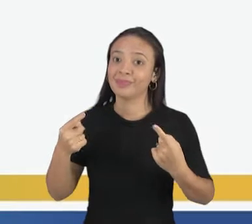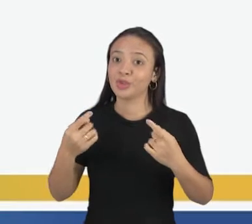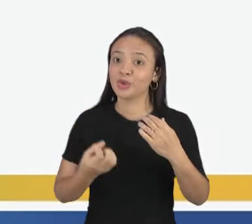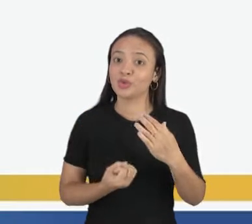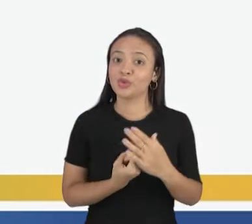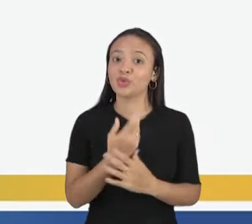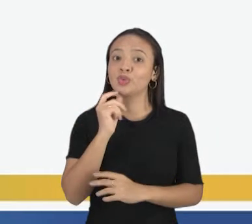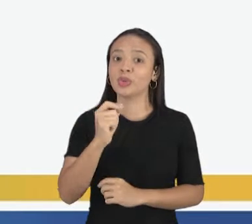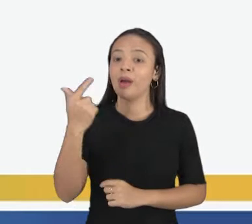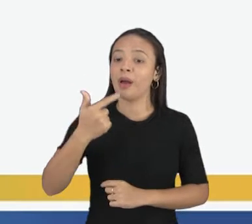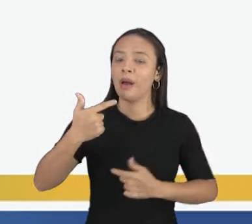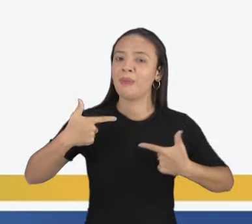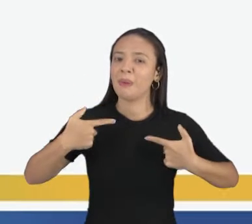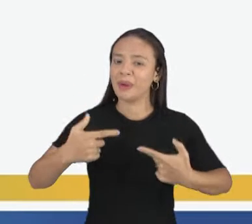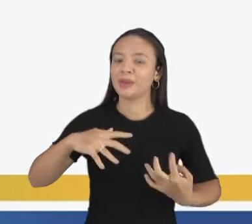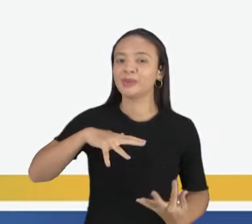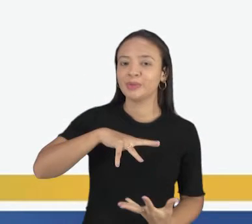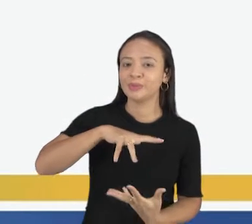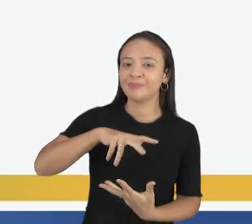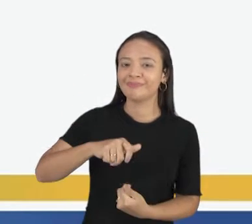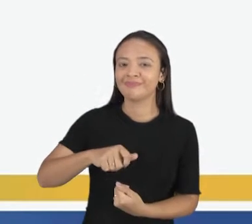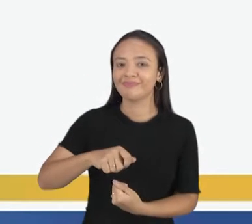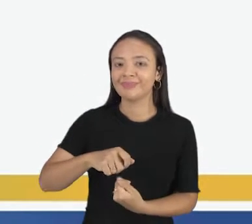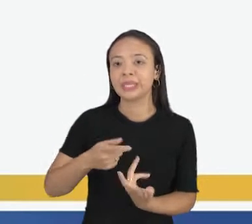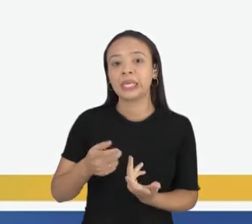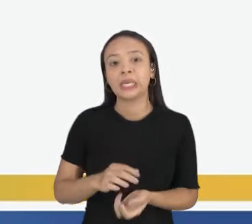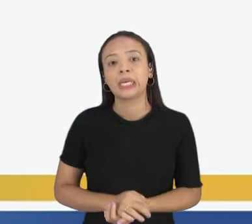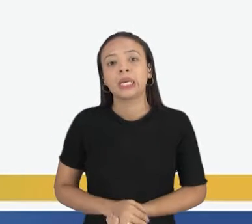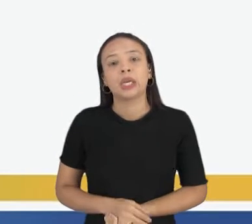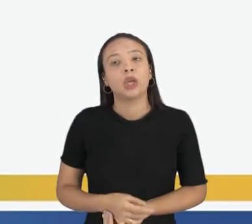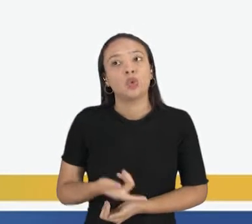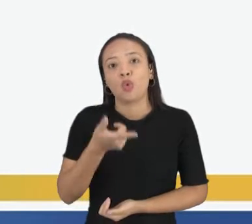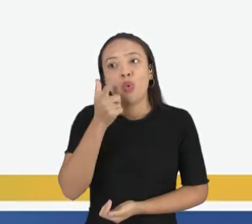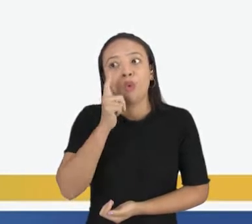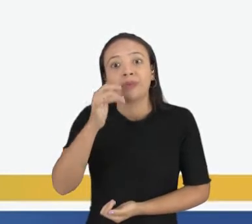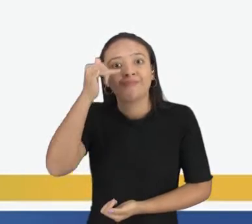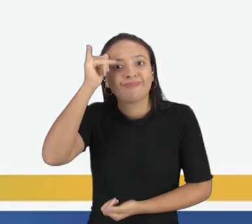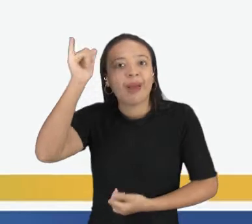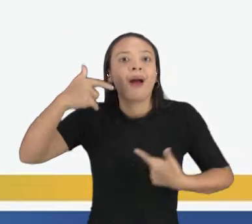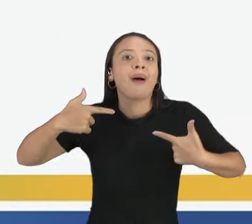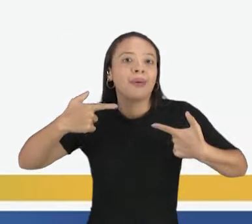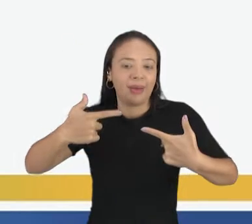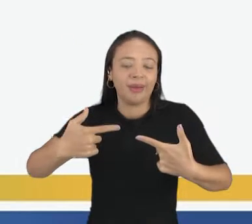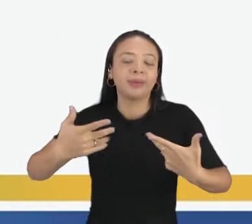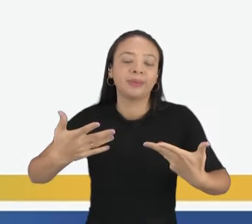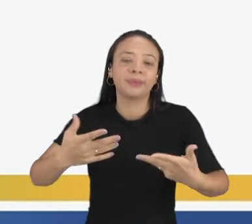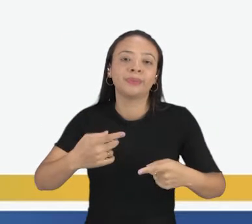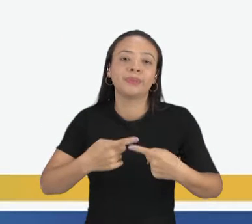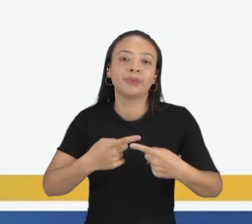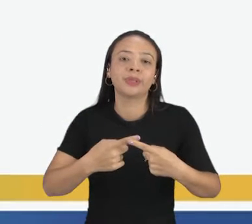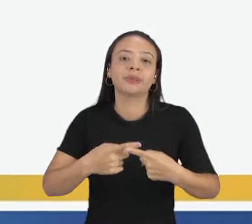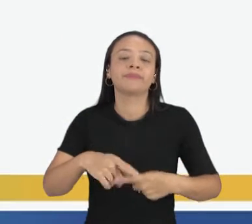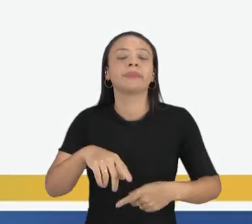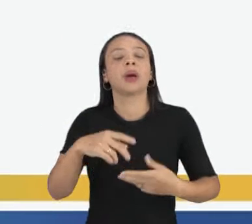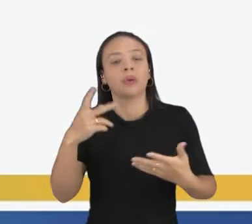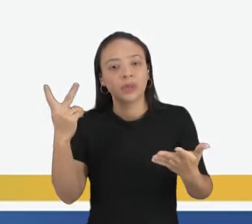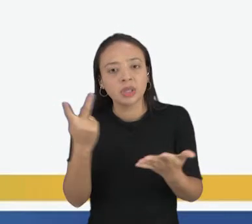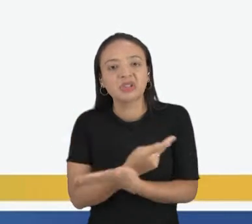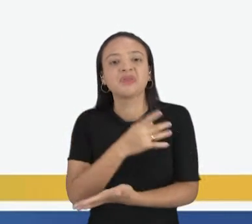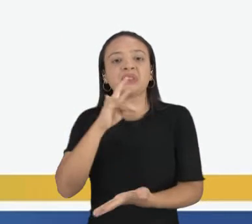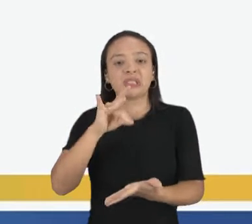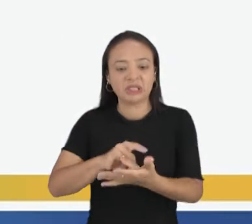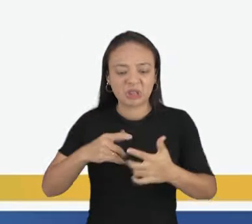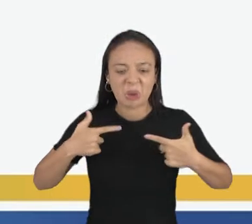Segunda Guerra Mundial, ela não pôde mais ser considerada aí como a Grande Guerra, porque houve, então, uma guerra